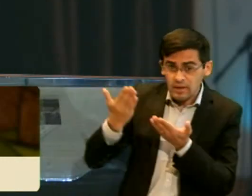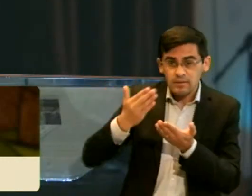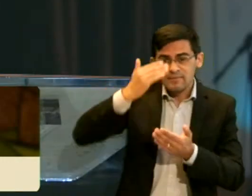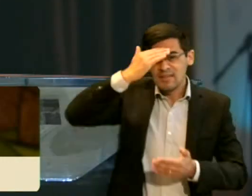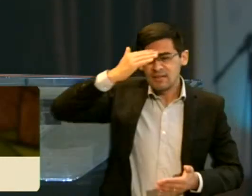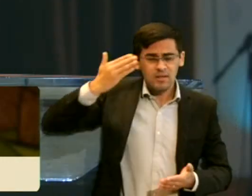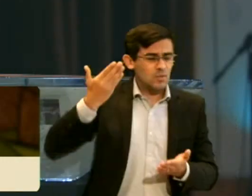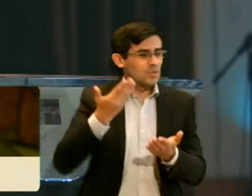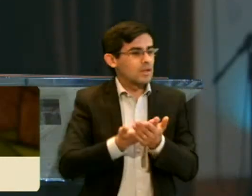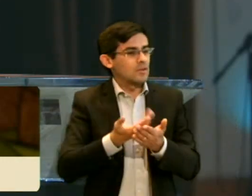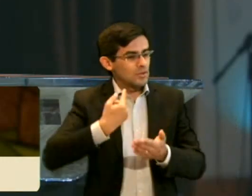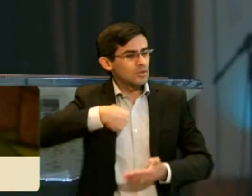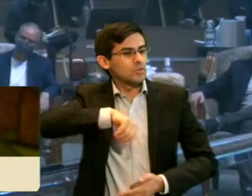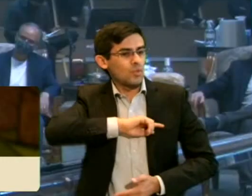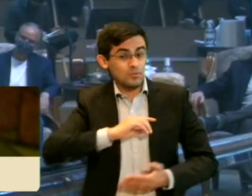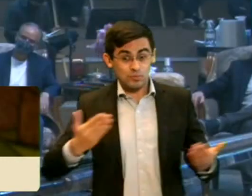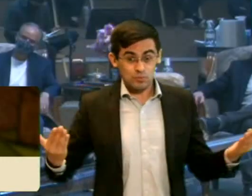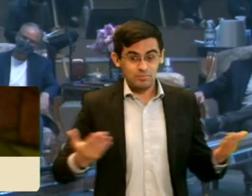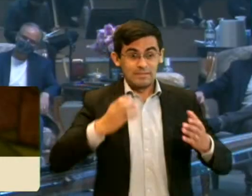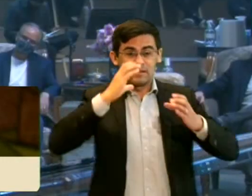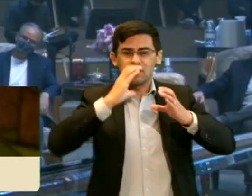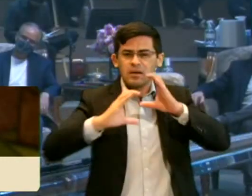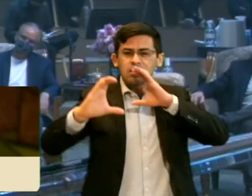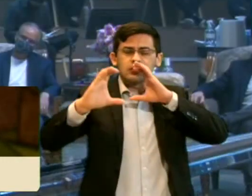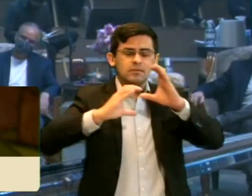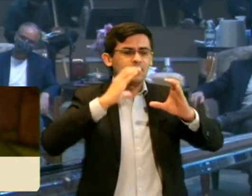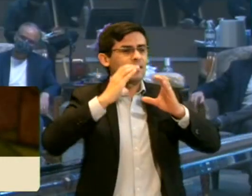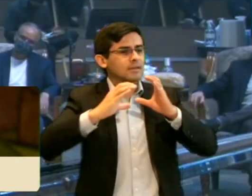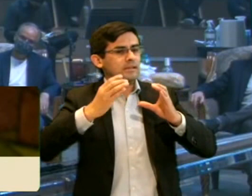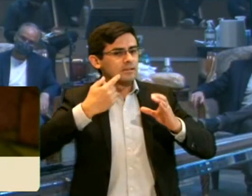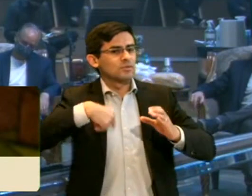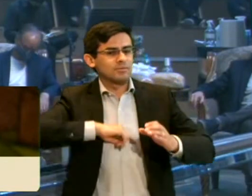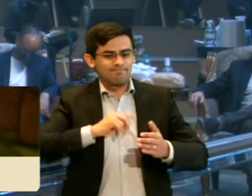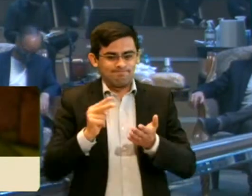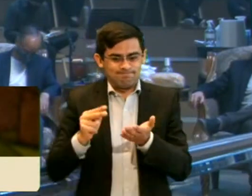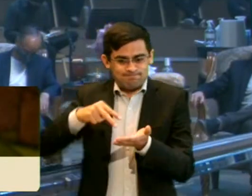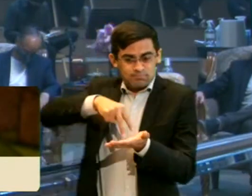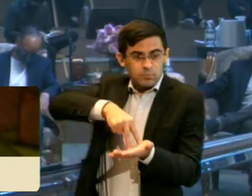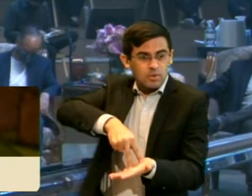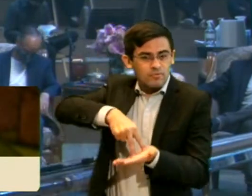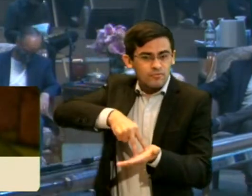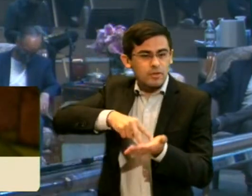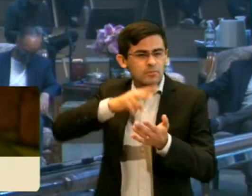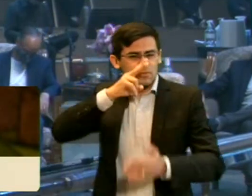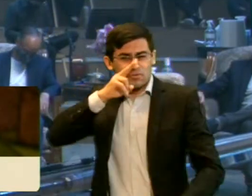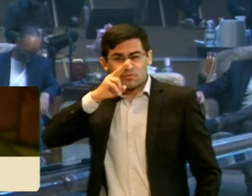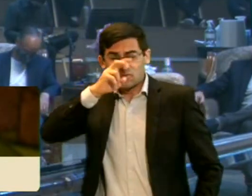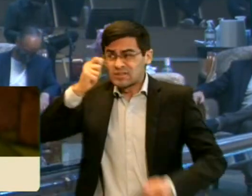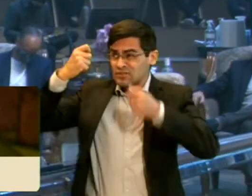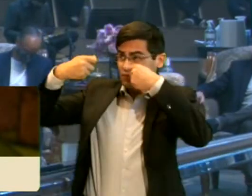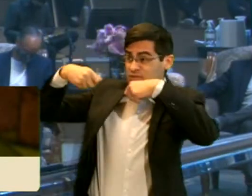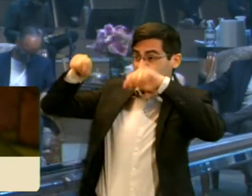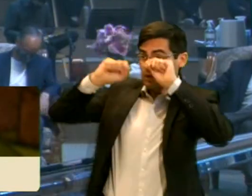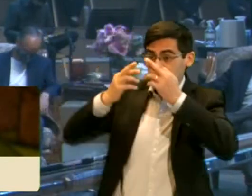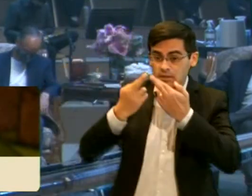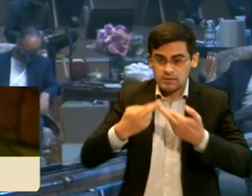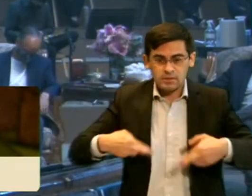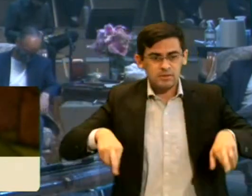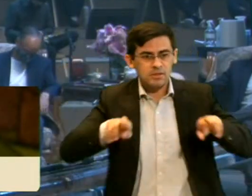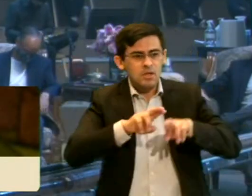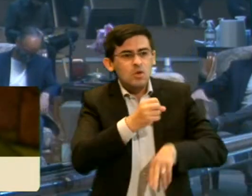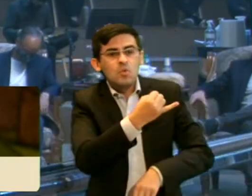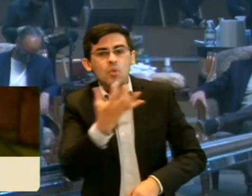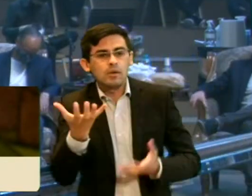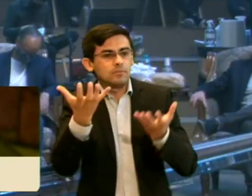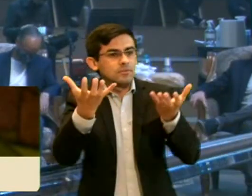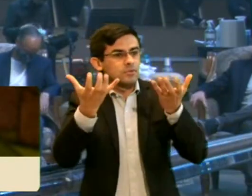que hoje nós vamos entoar um cântico que vai nos fazer levantar, que vai nos renovar em nome de Jesus. Quantos querem